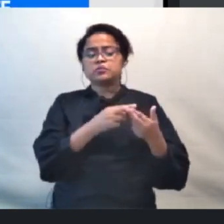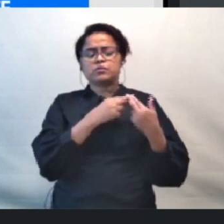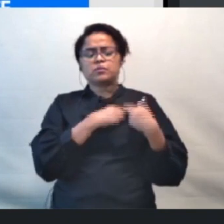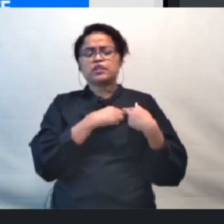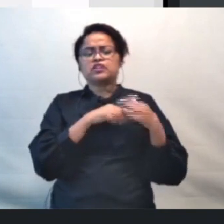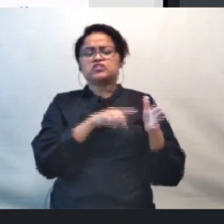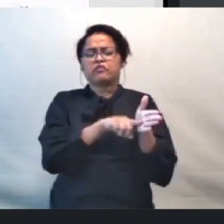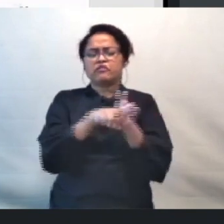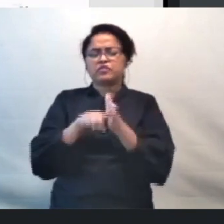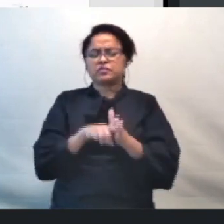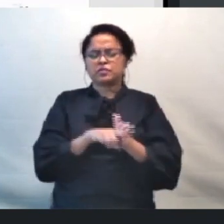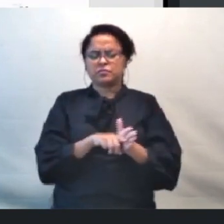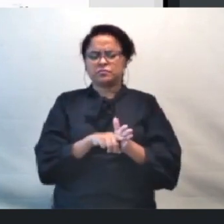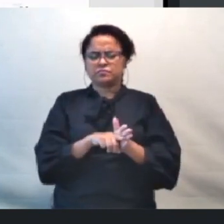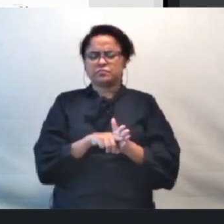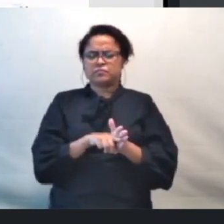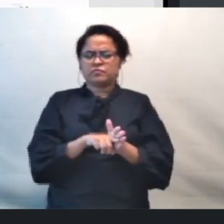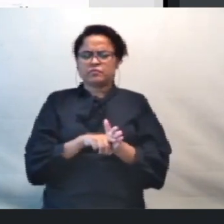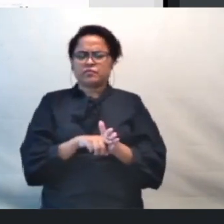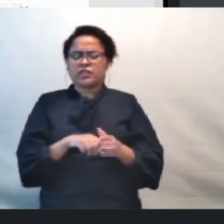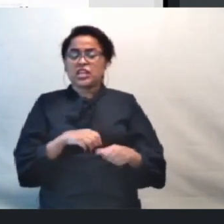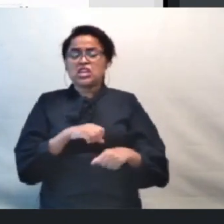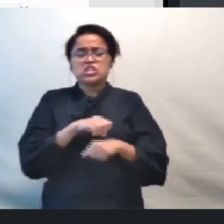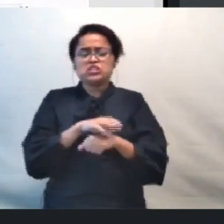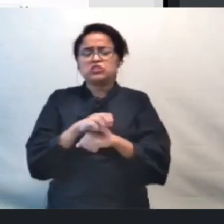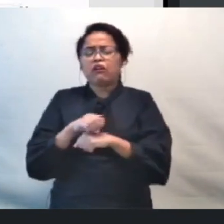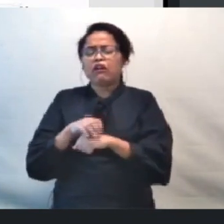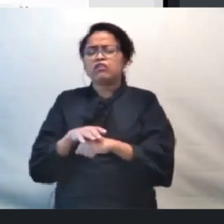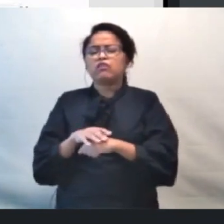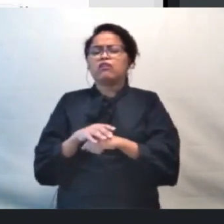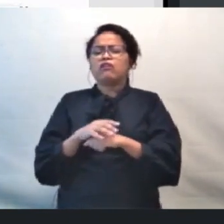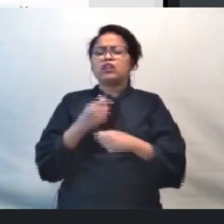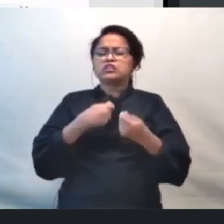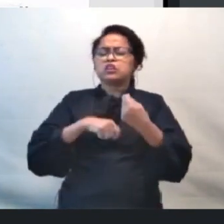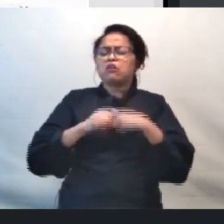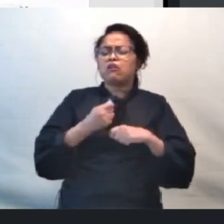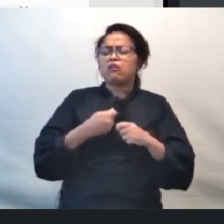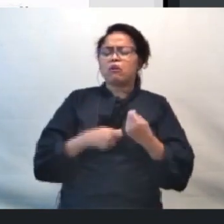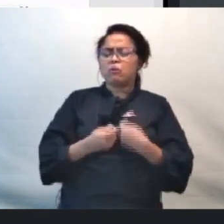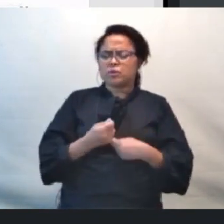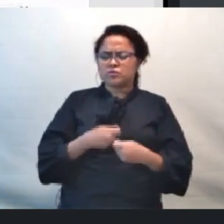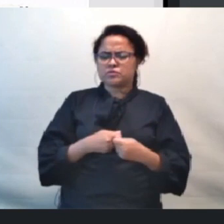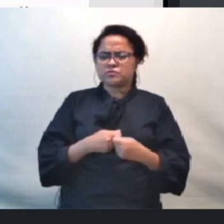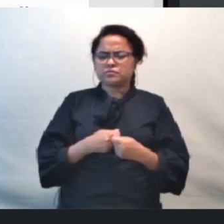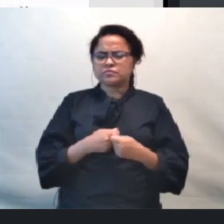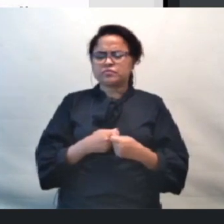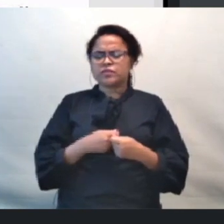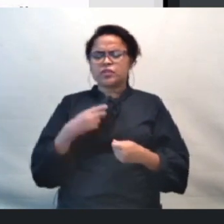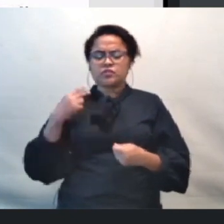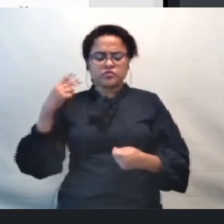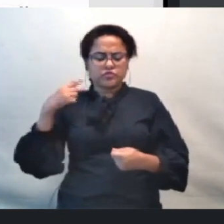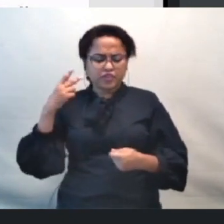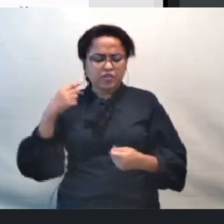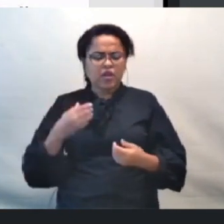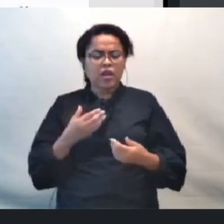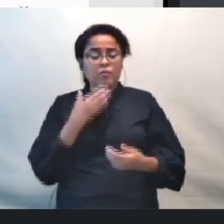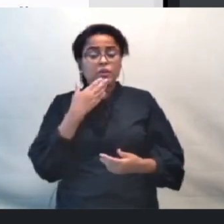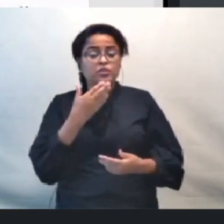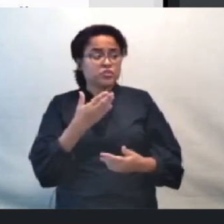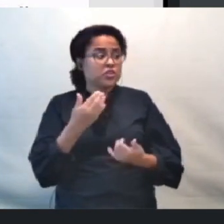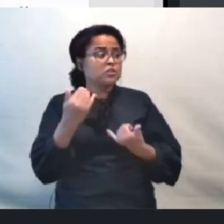indicadores econômicos, essa é uma demanda da comissão, né? Os vereadores solicitaram essas